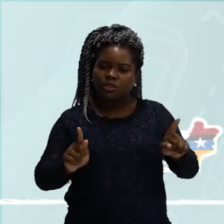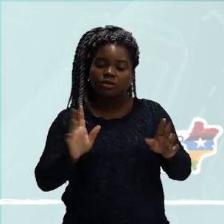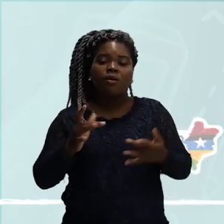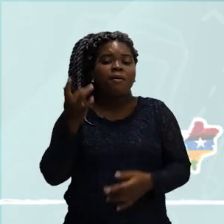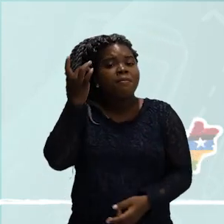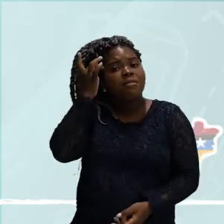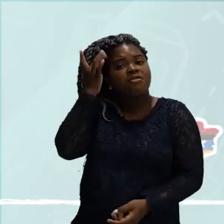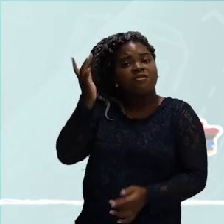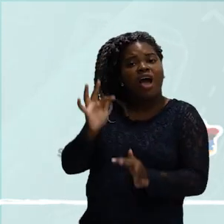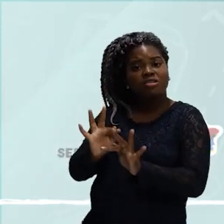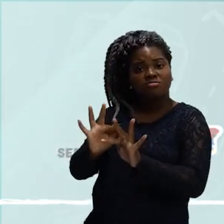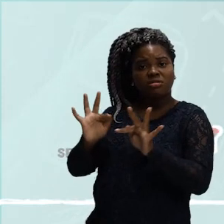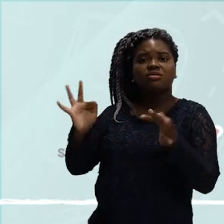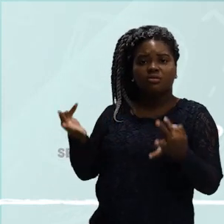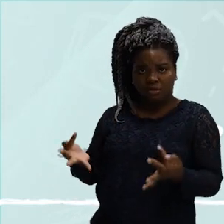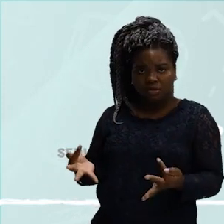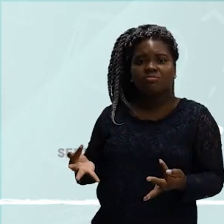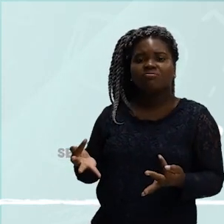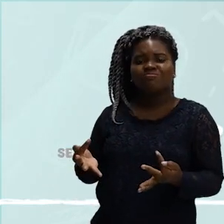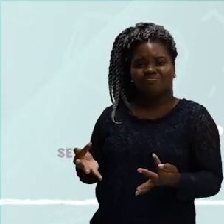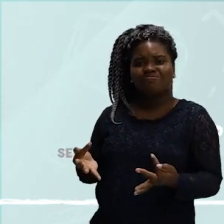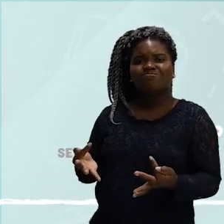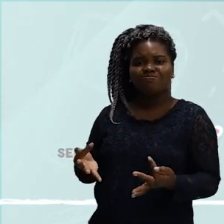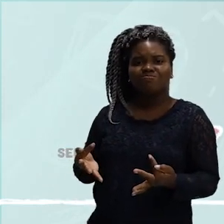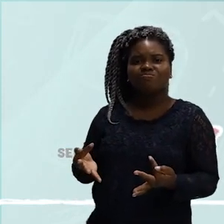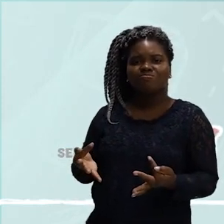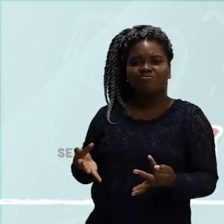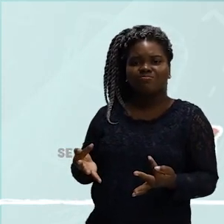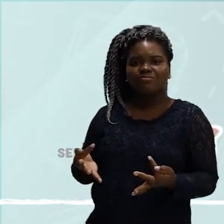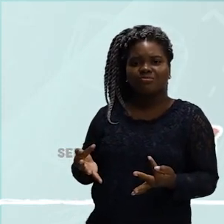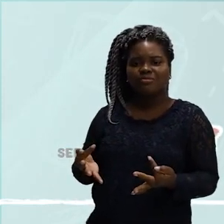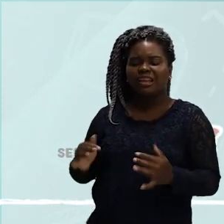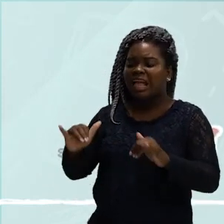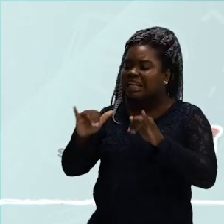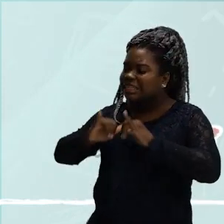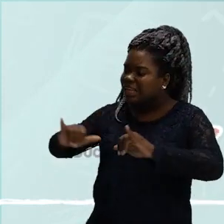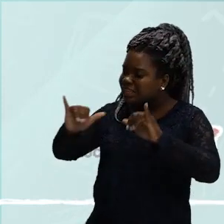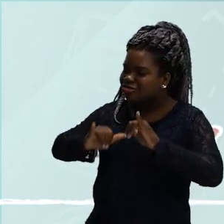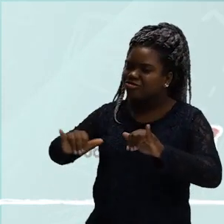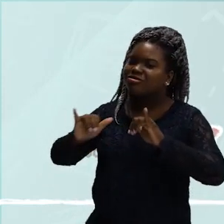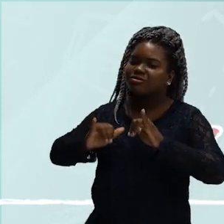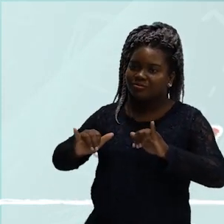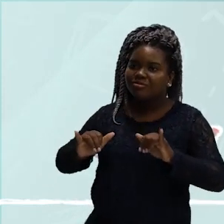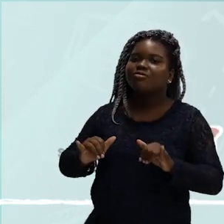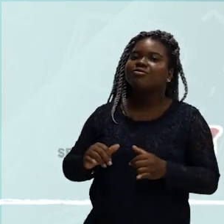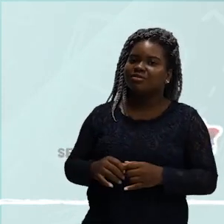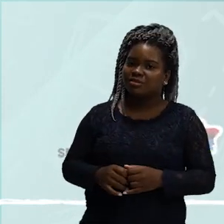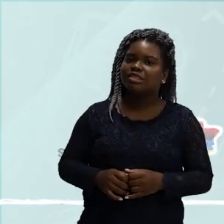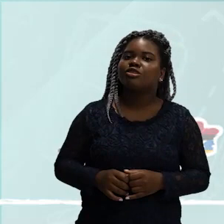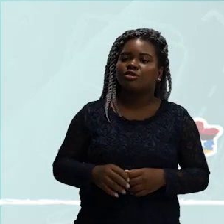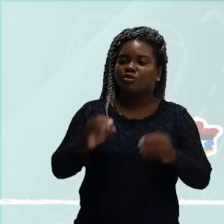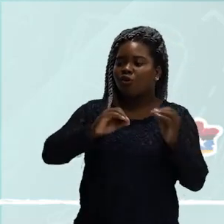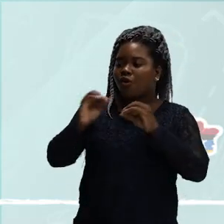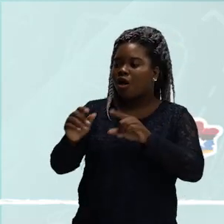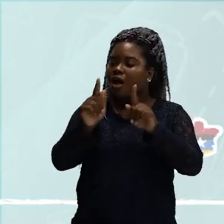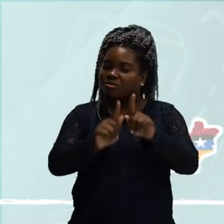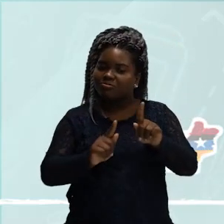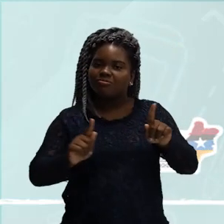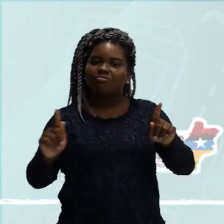você representar esses dados. Tá? Então, a todo momento, e também está no nosso dia a dia, né, as informações, a gente assiste os jornais,